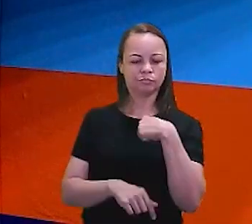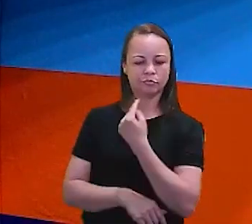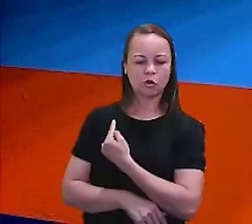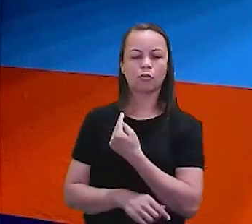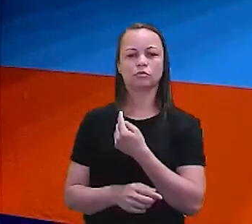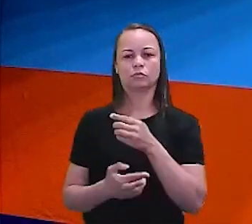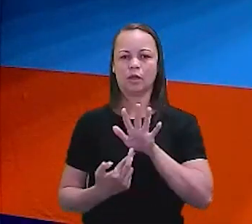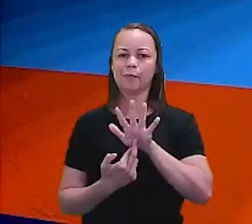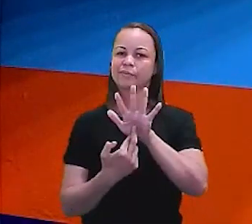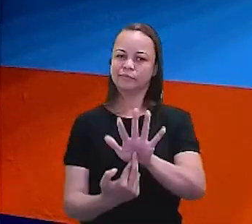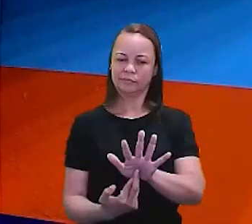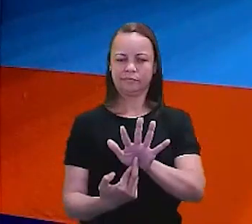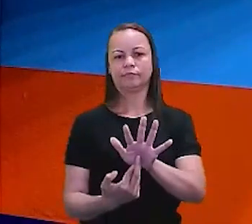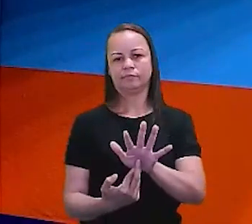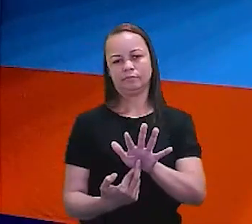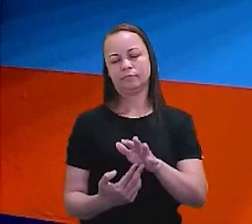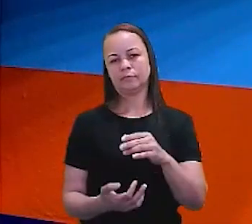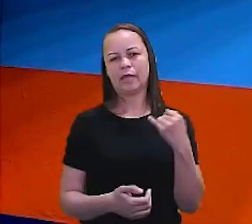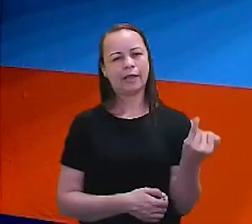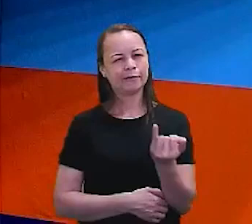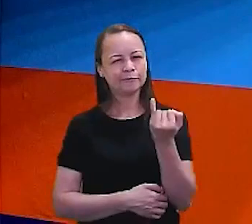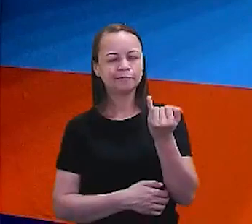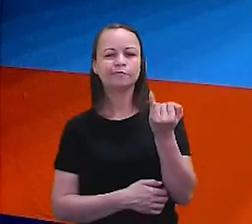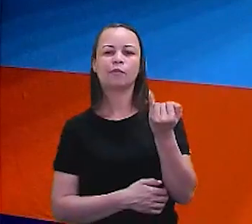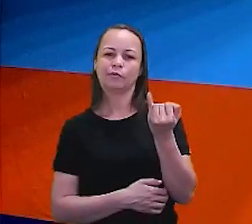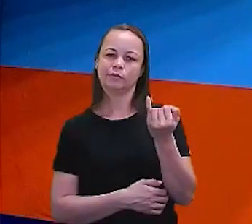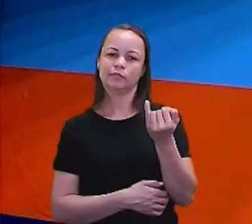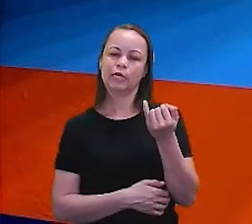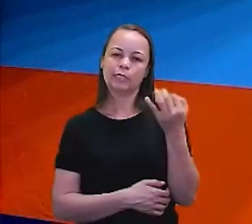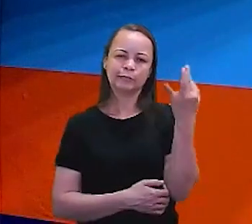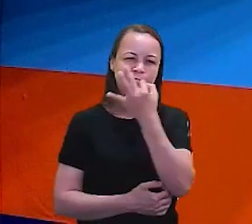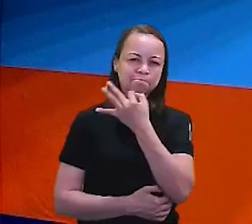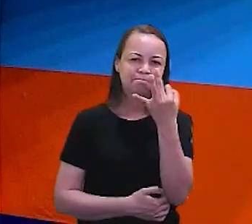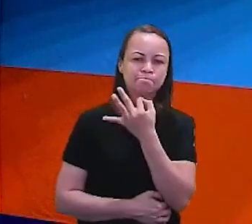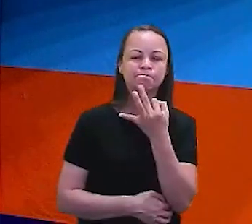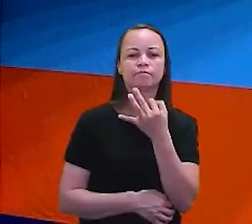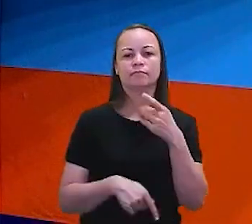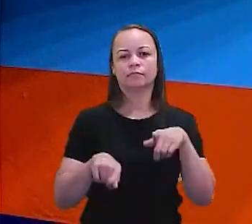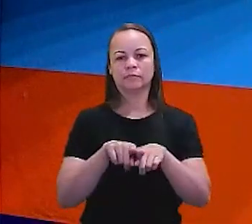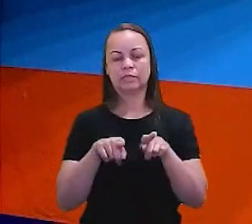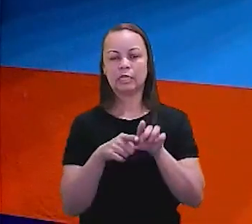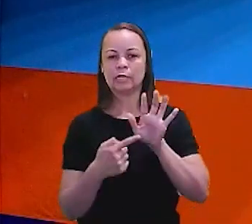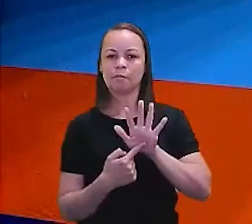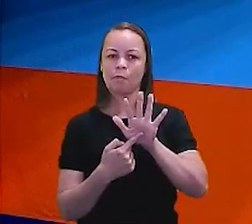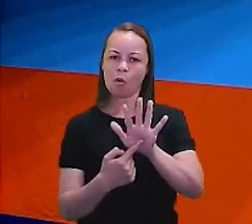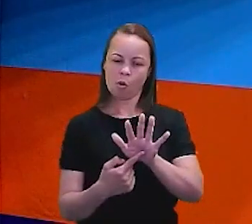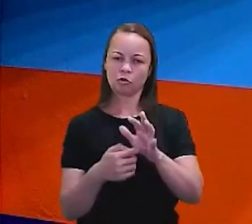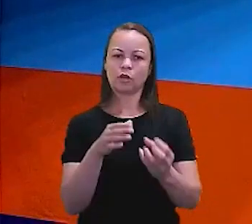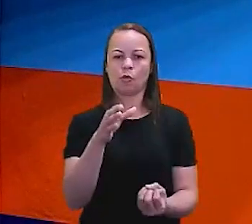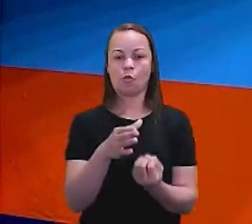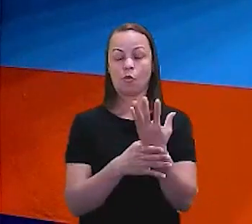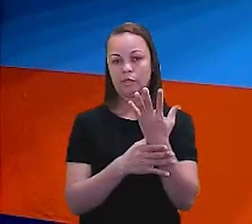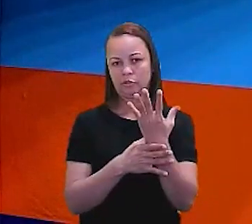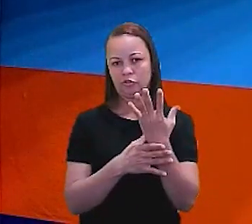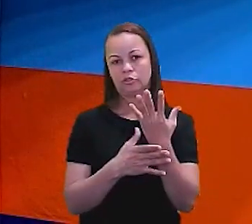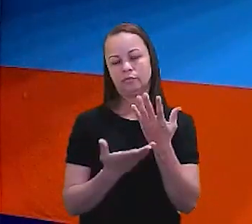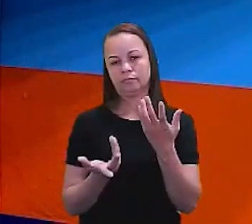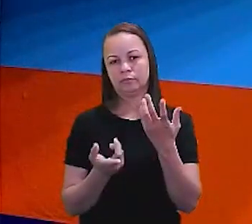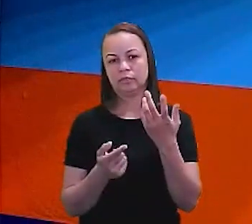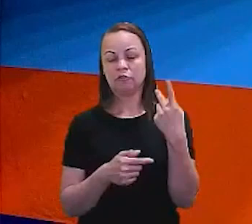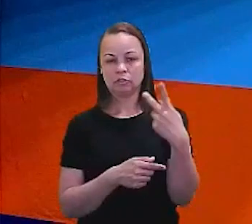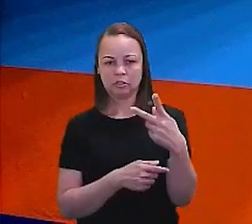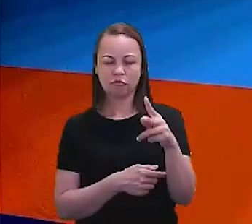bastante representativo. É extremamente lindo. O nosso hino, ele traz origens, calma, que vocês vão ver a